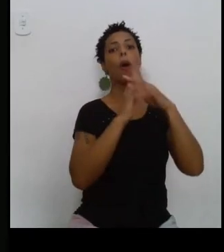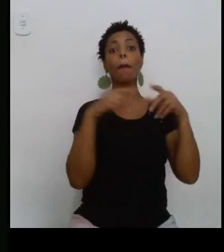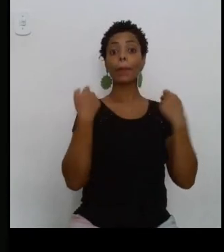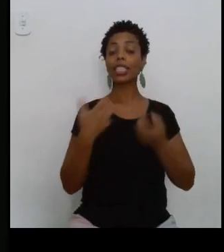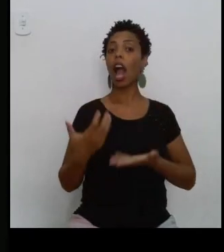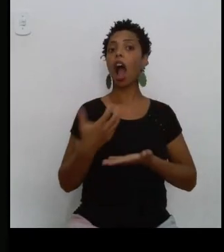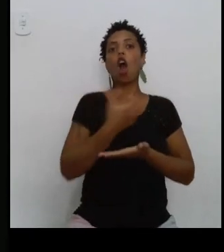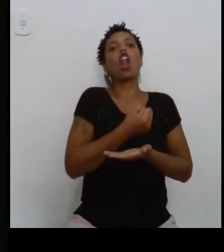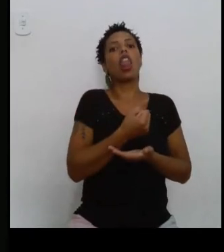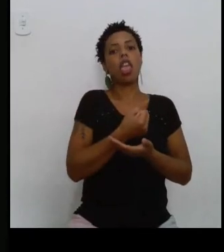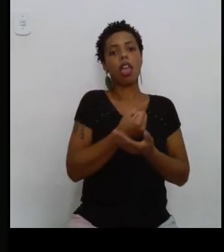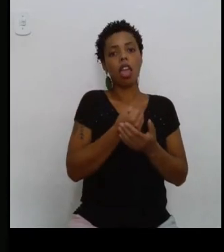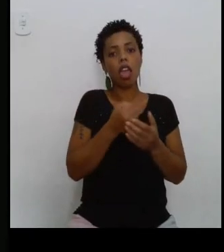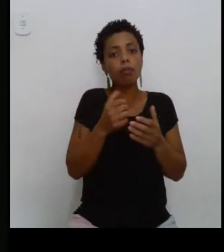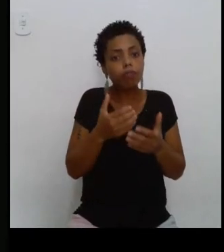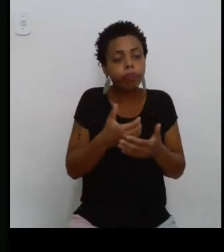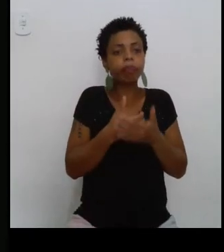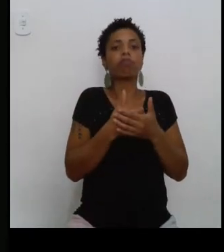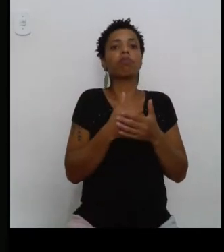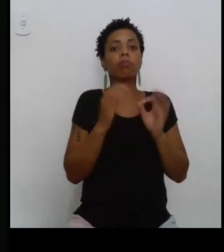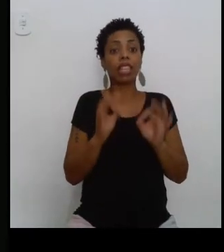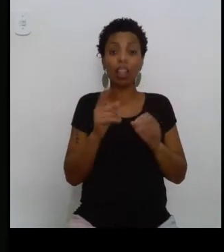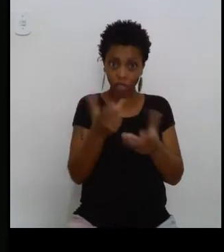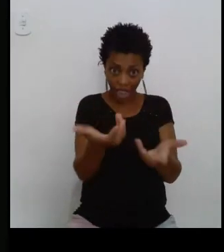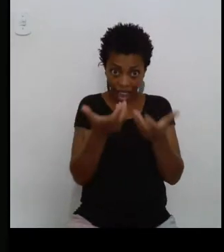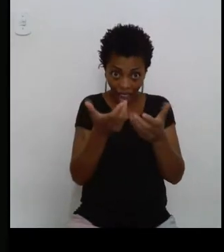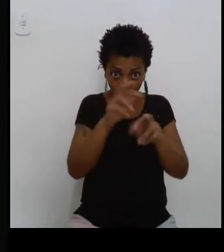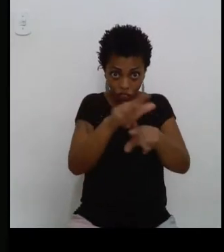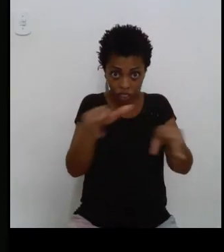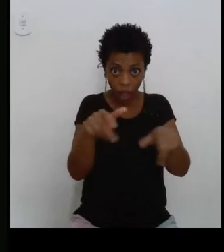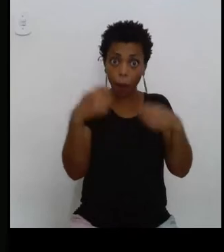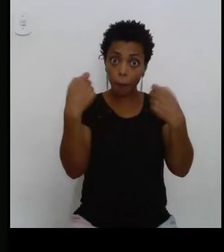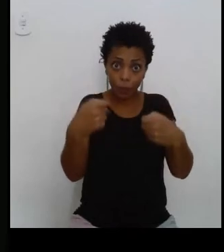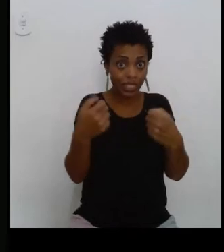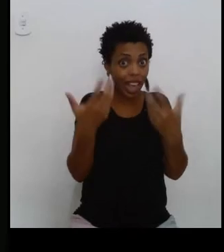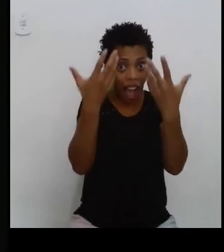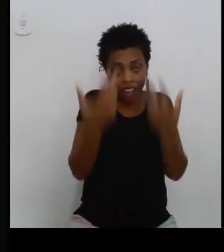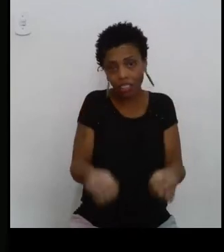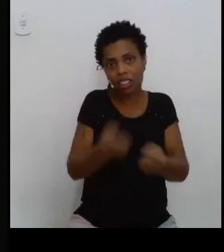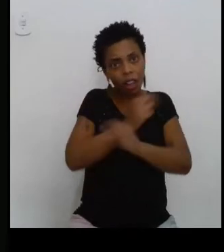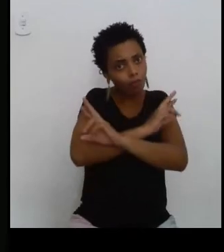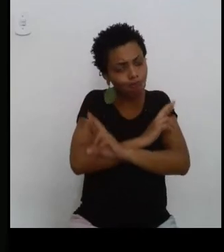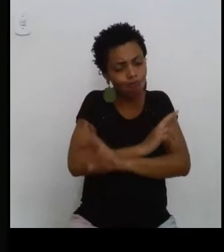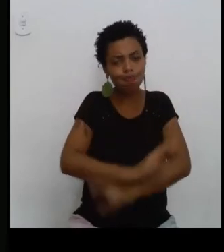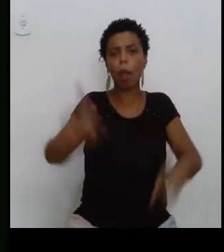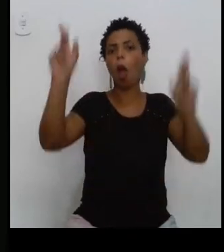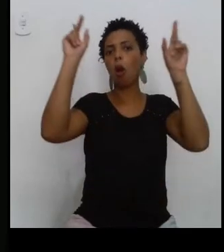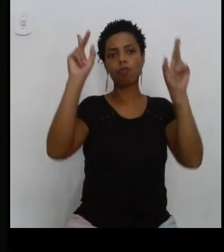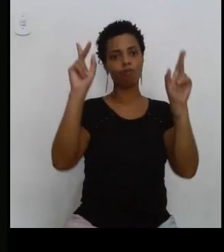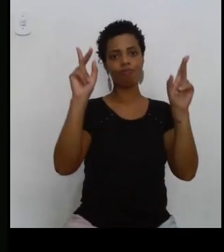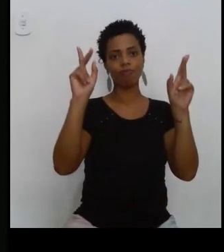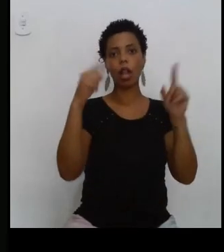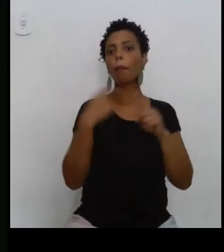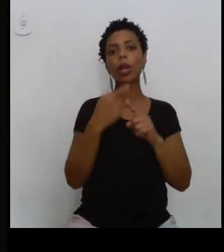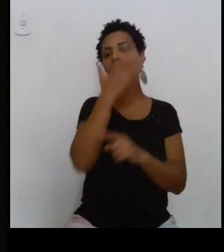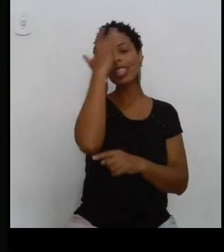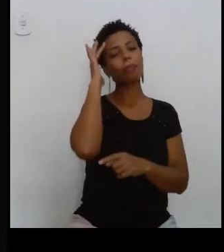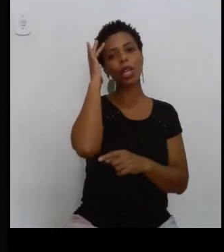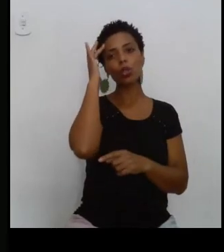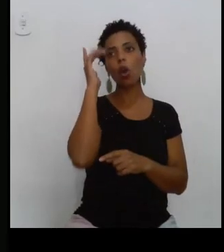querem essas pessoas essa diversidade dentro Vocês precisam a colher de qualidade porque essas pessoas não vão tá lá sem